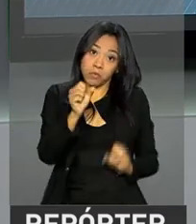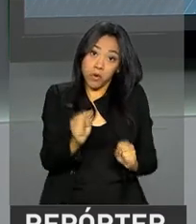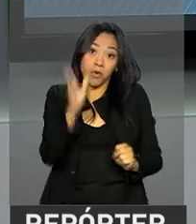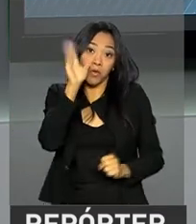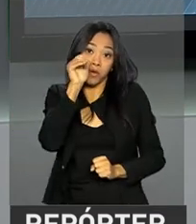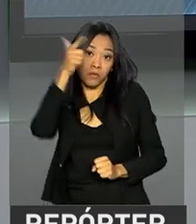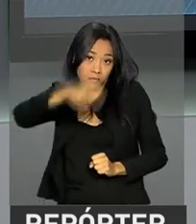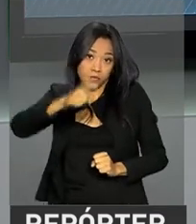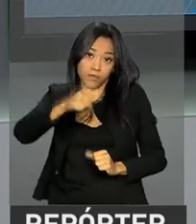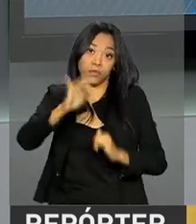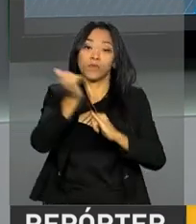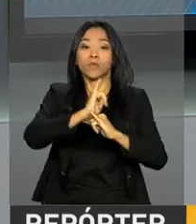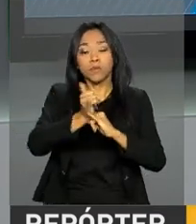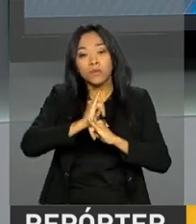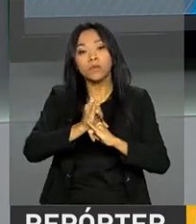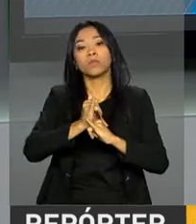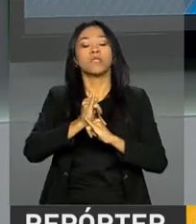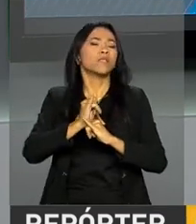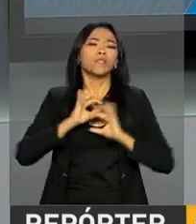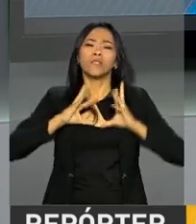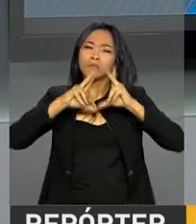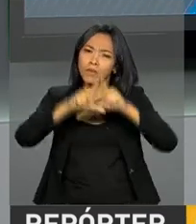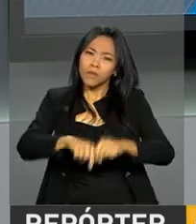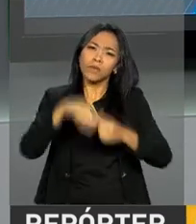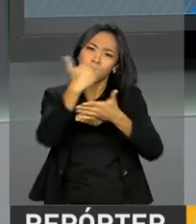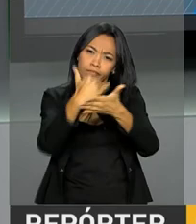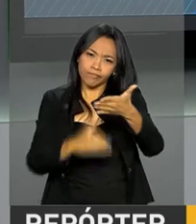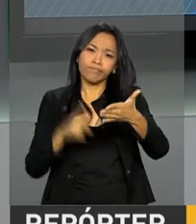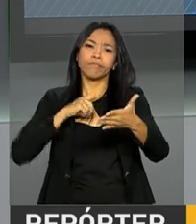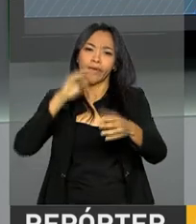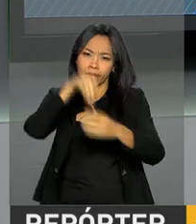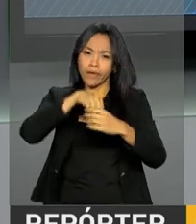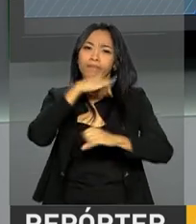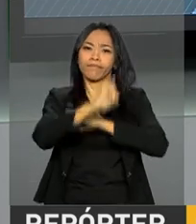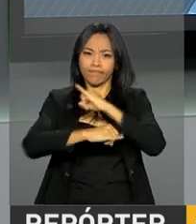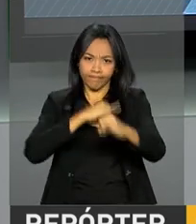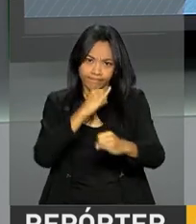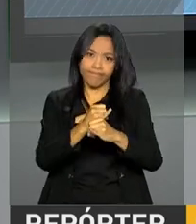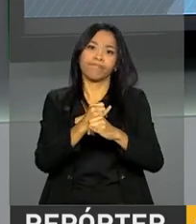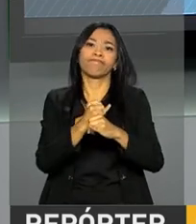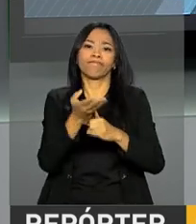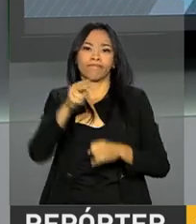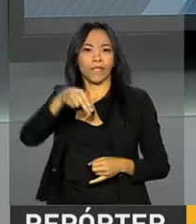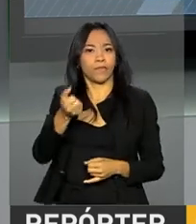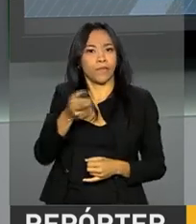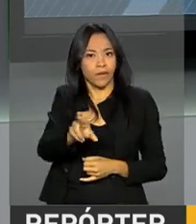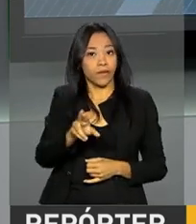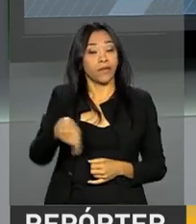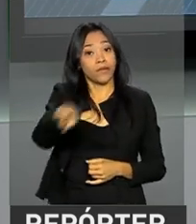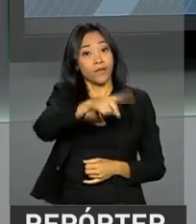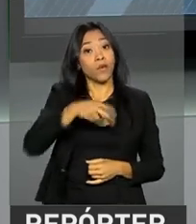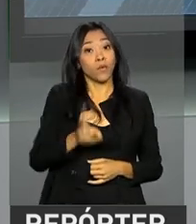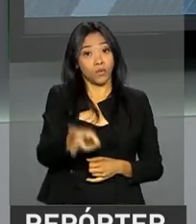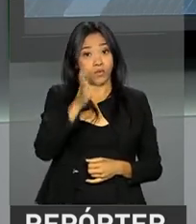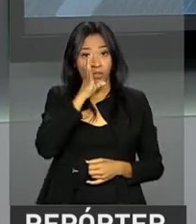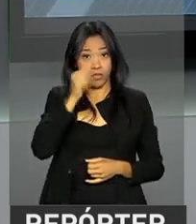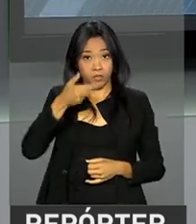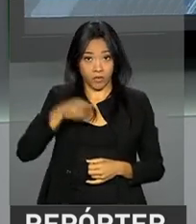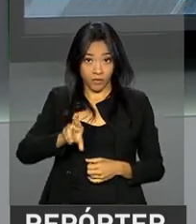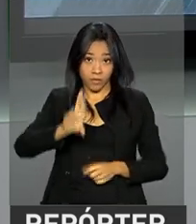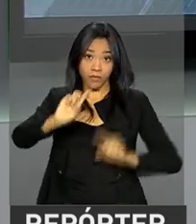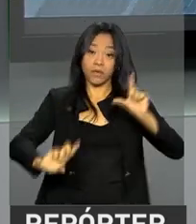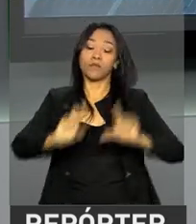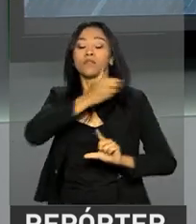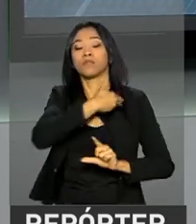rever as reportagens no youtube e toda nossa programação também está na página da nbr na internet continue com a gente na